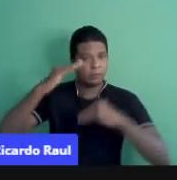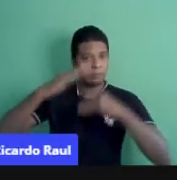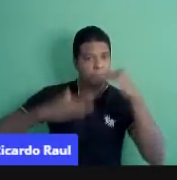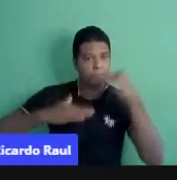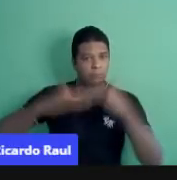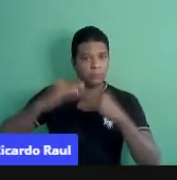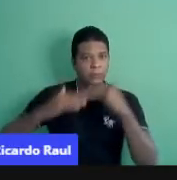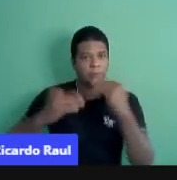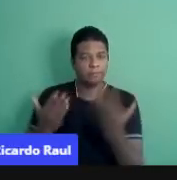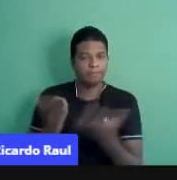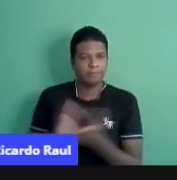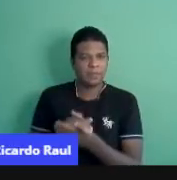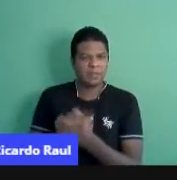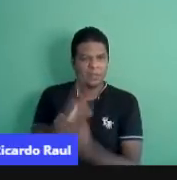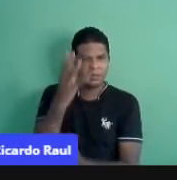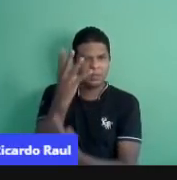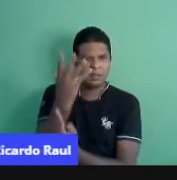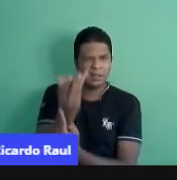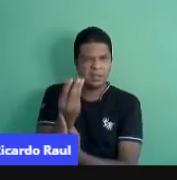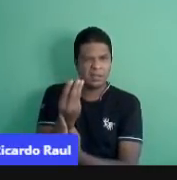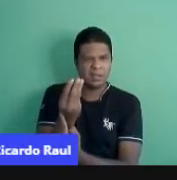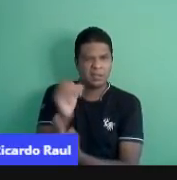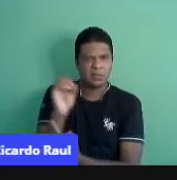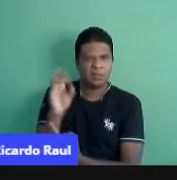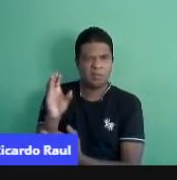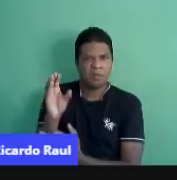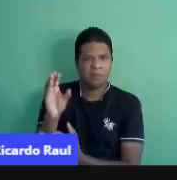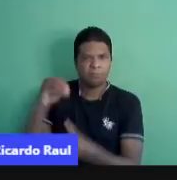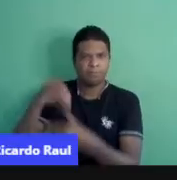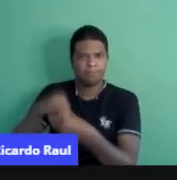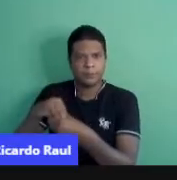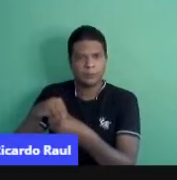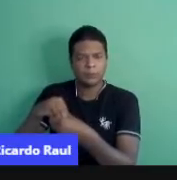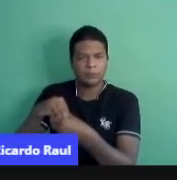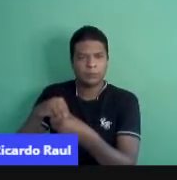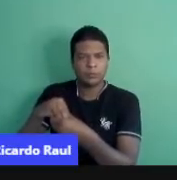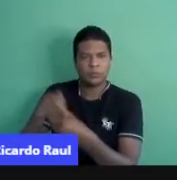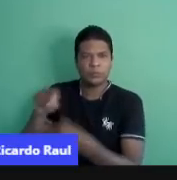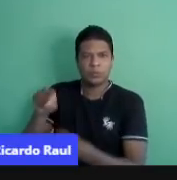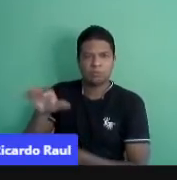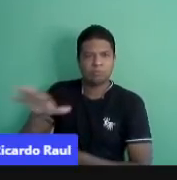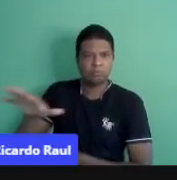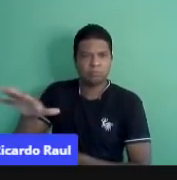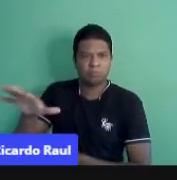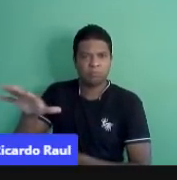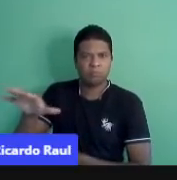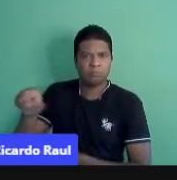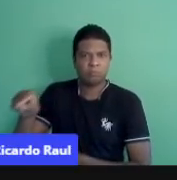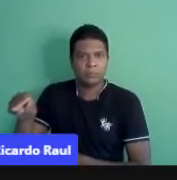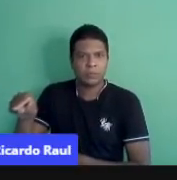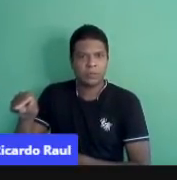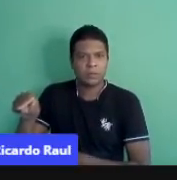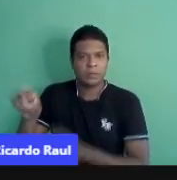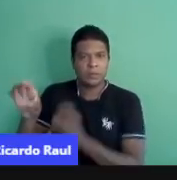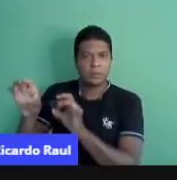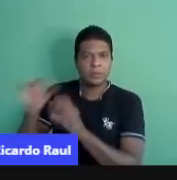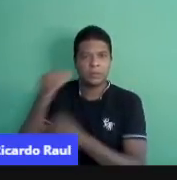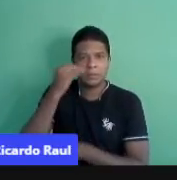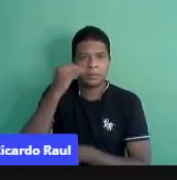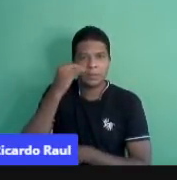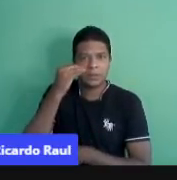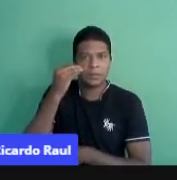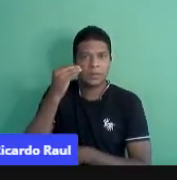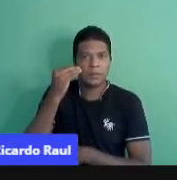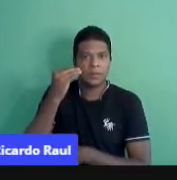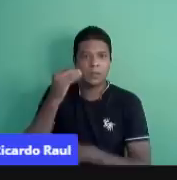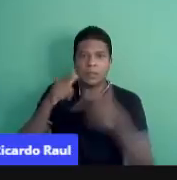impressão de que a arte só se encaixa dentro deste campo. Um campo que fala especificamente de